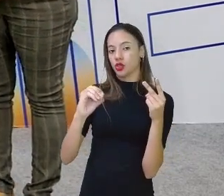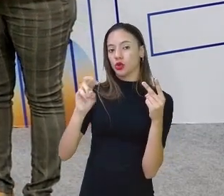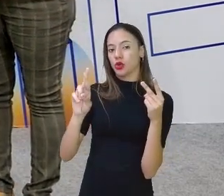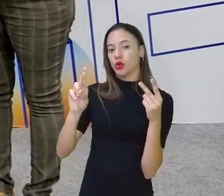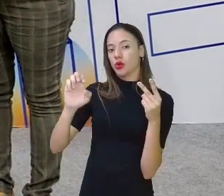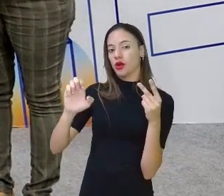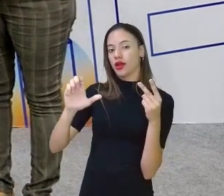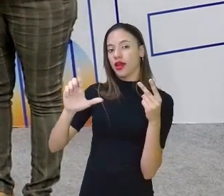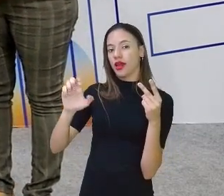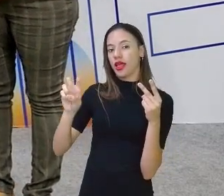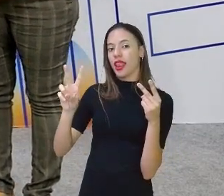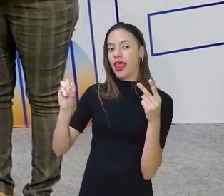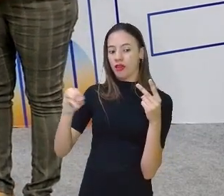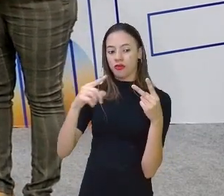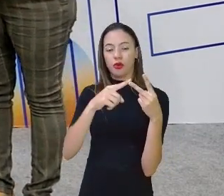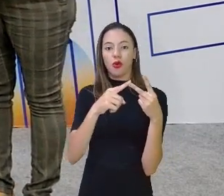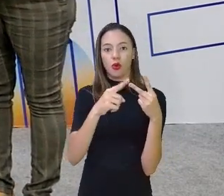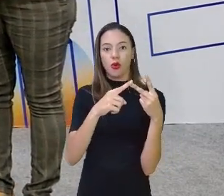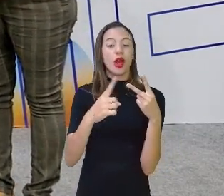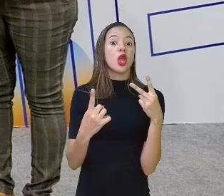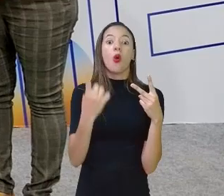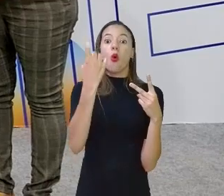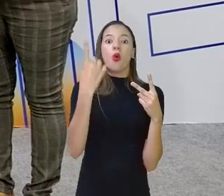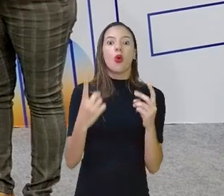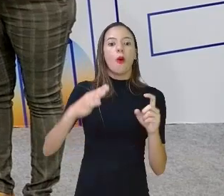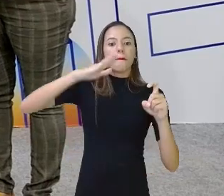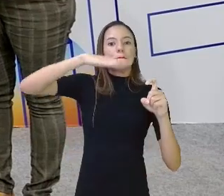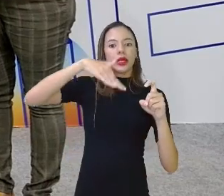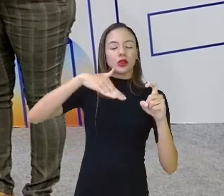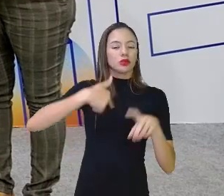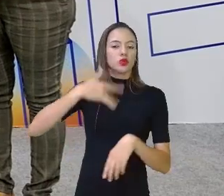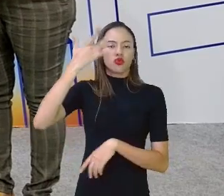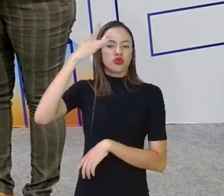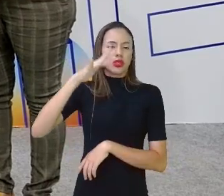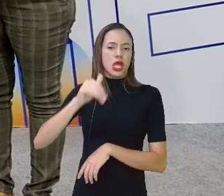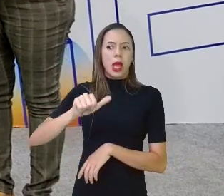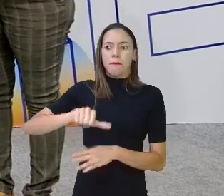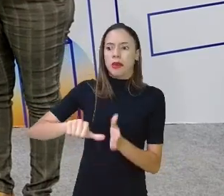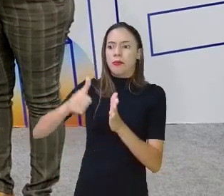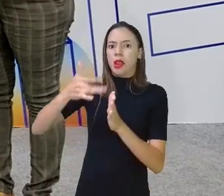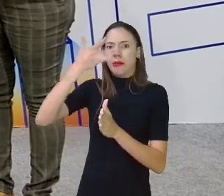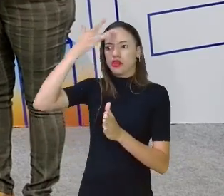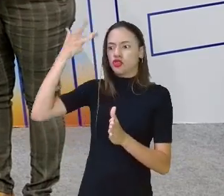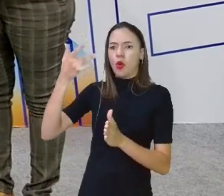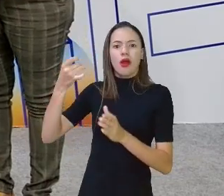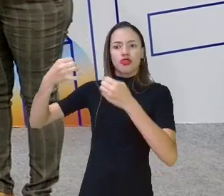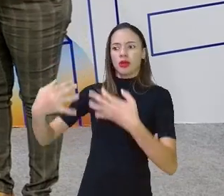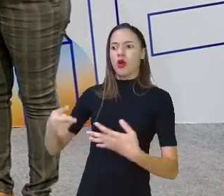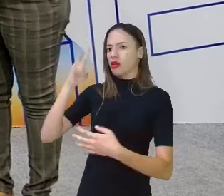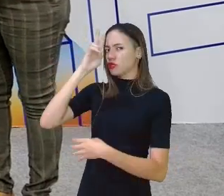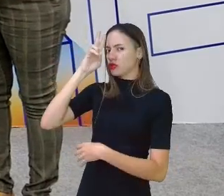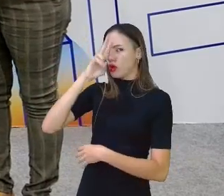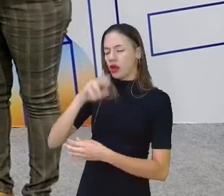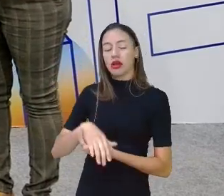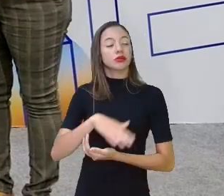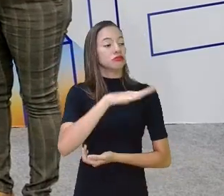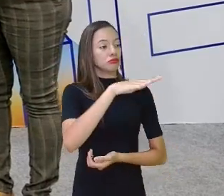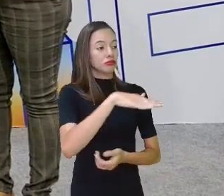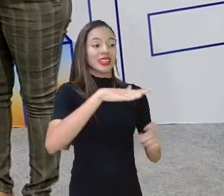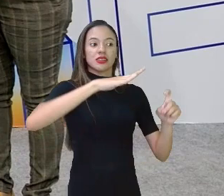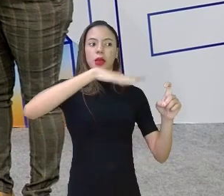contado e recontado, a gente nem sabe quem foi o primeiro que contou essa história. É verdade, esse mito ele é muito conhecido,